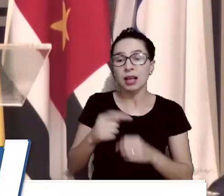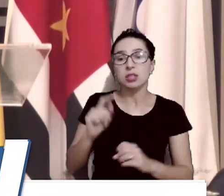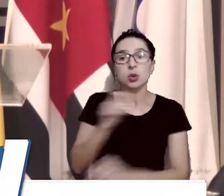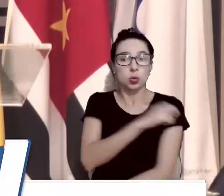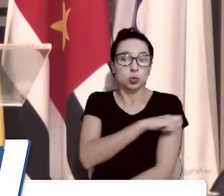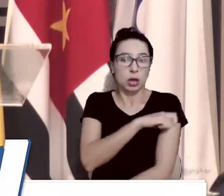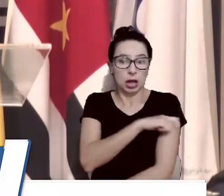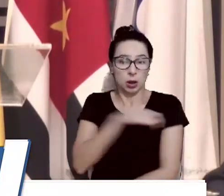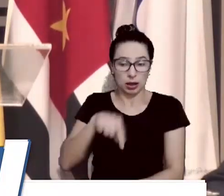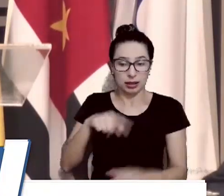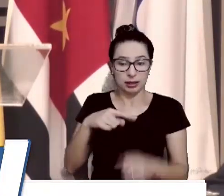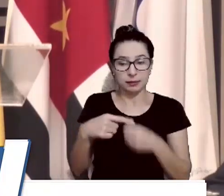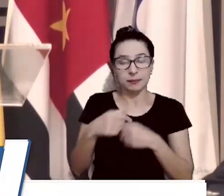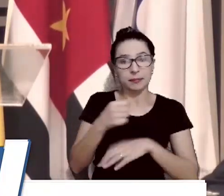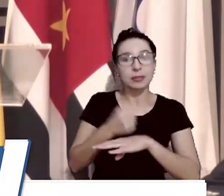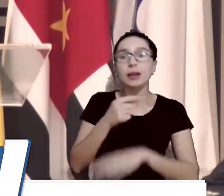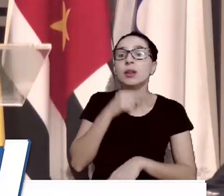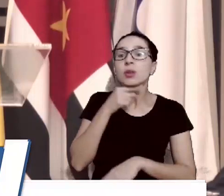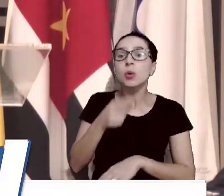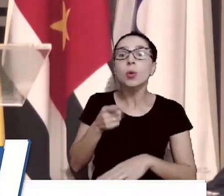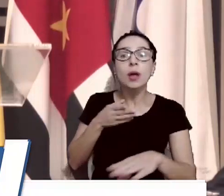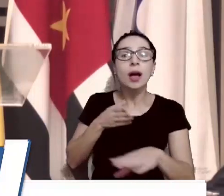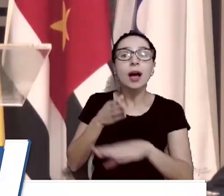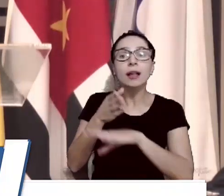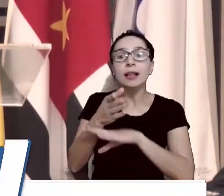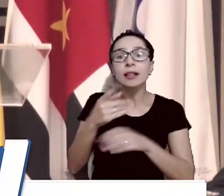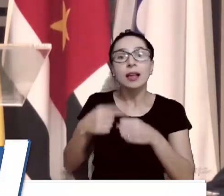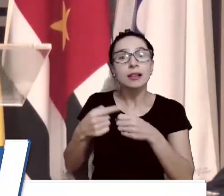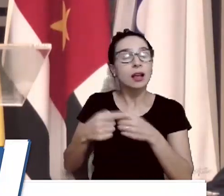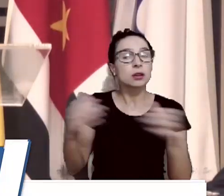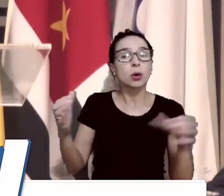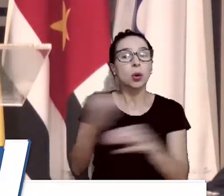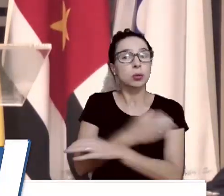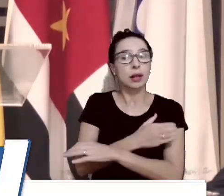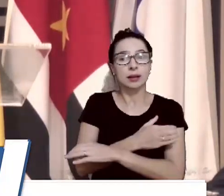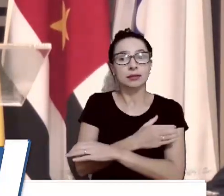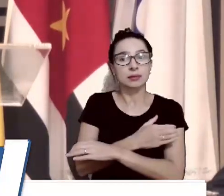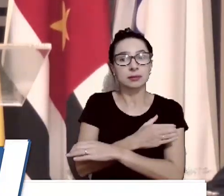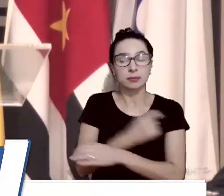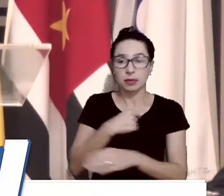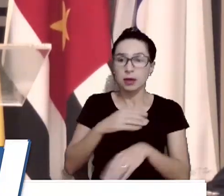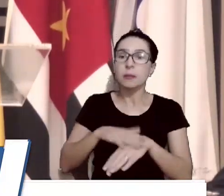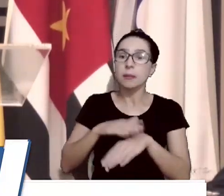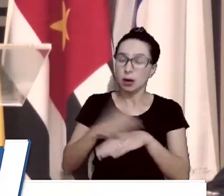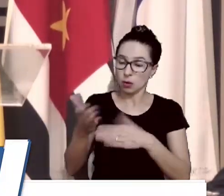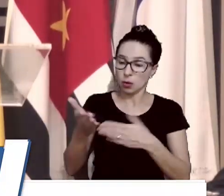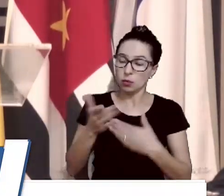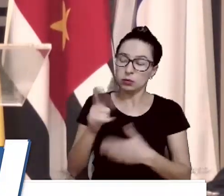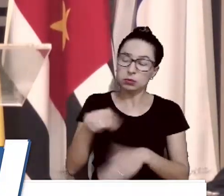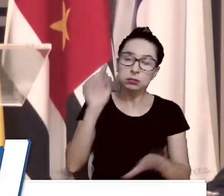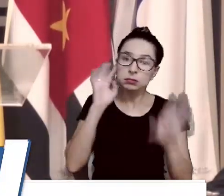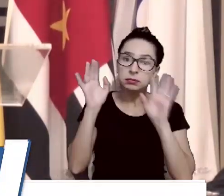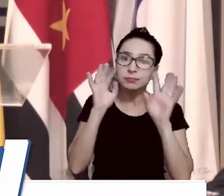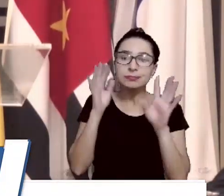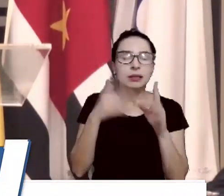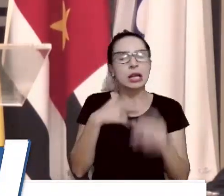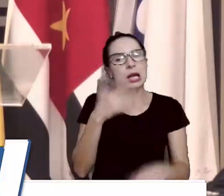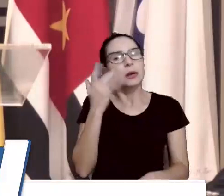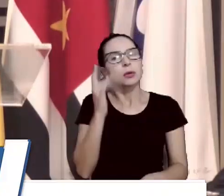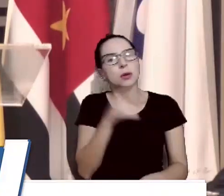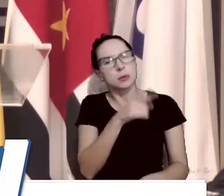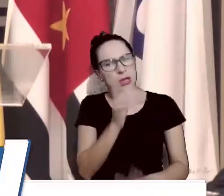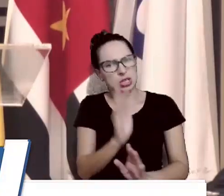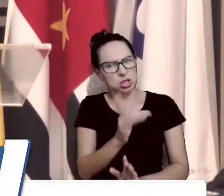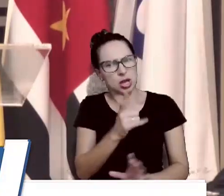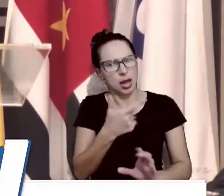Franca não conseguem acessar a cidade em sua completude. Eu convido vocês a refletirem sobre isso. Eu não sei se um dia vocês dependeram